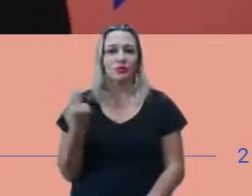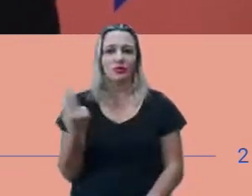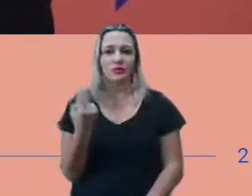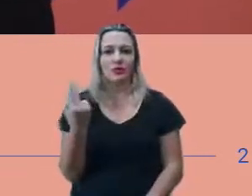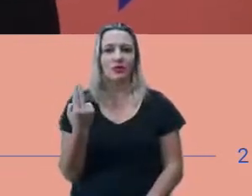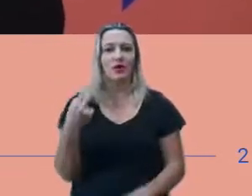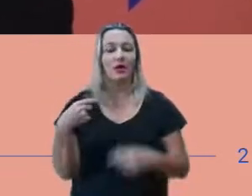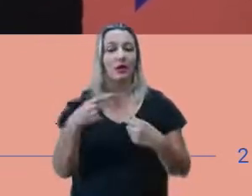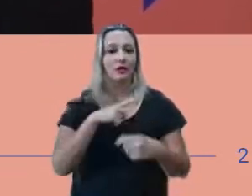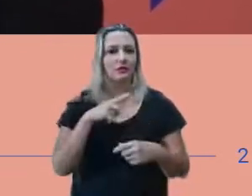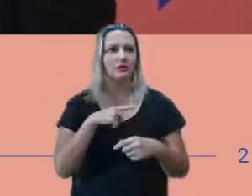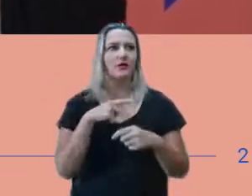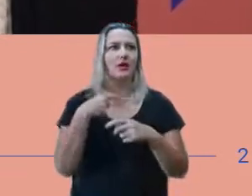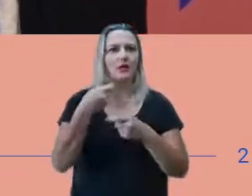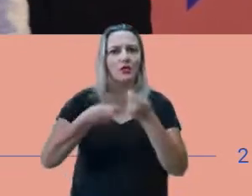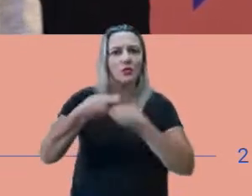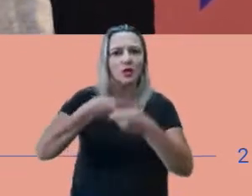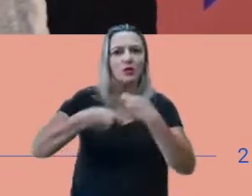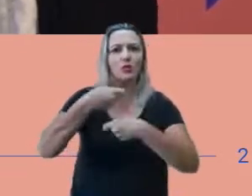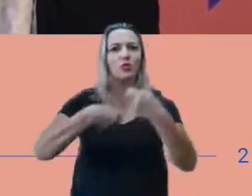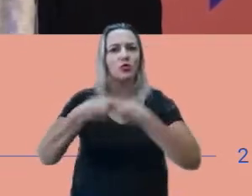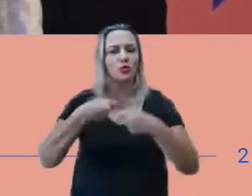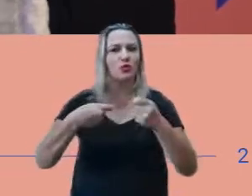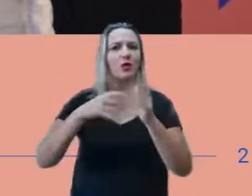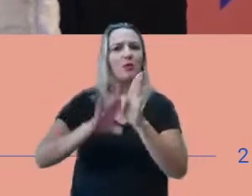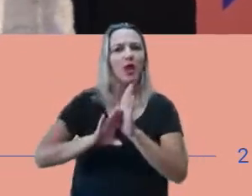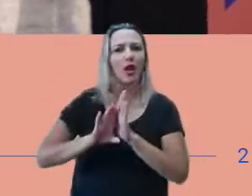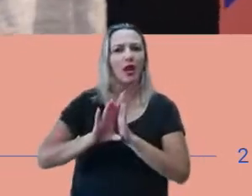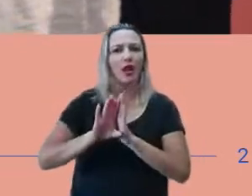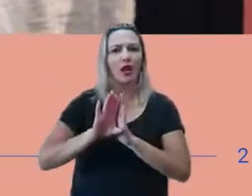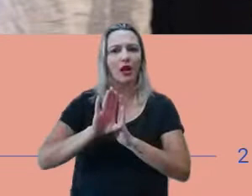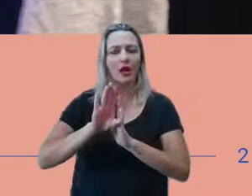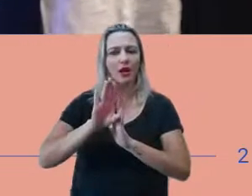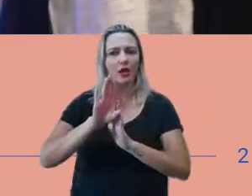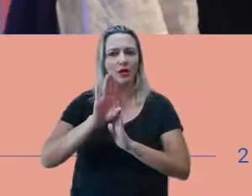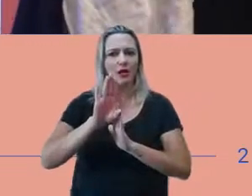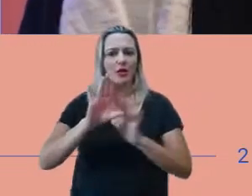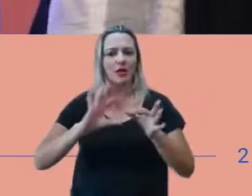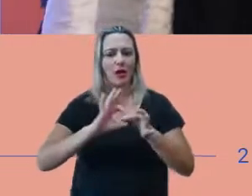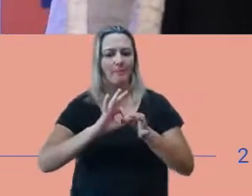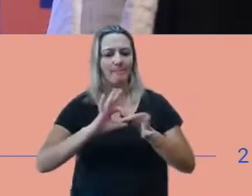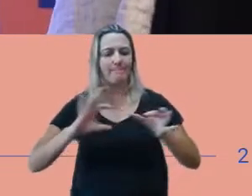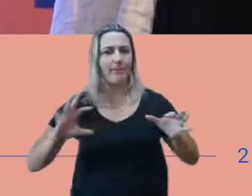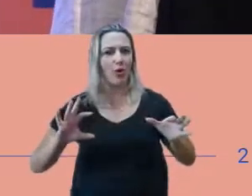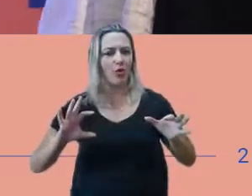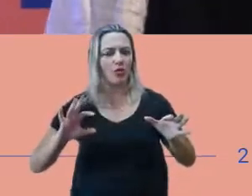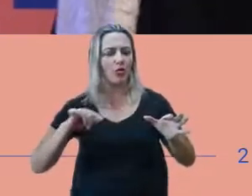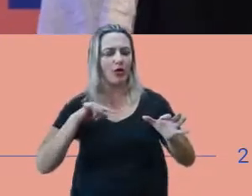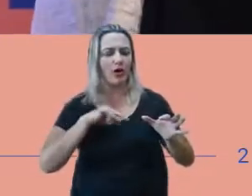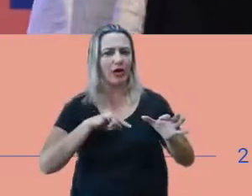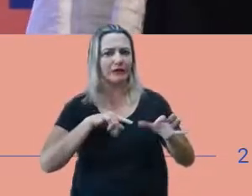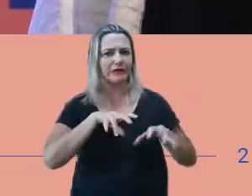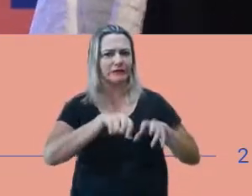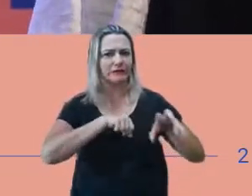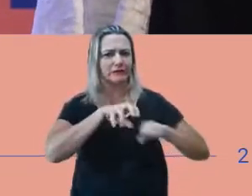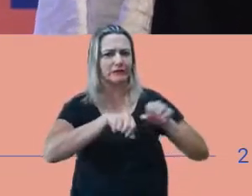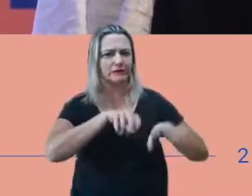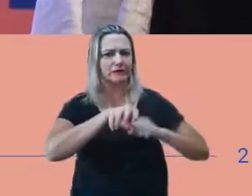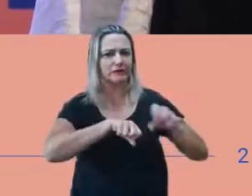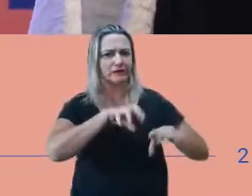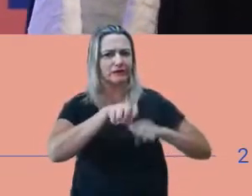economia que desenvolva que cresça deixe conectada da exploração dos recursos naturais então